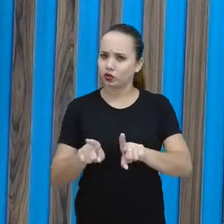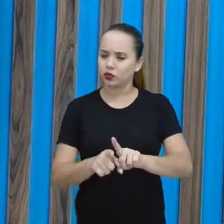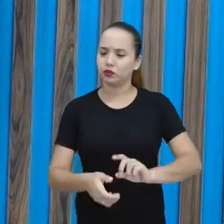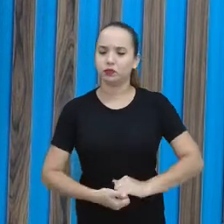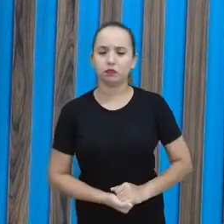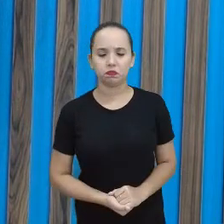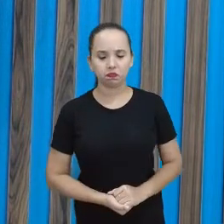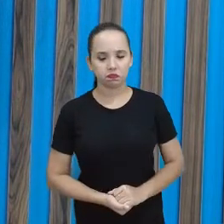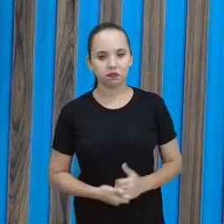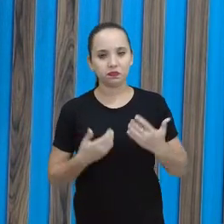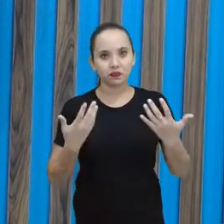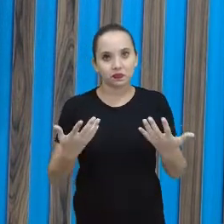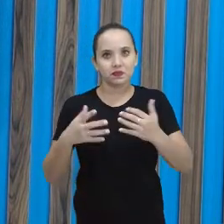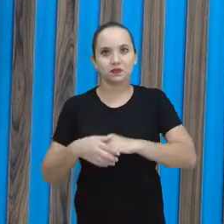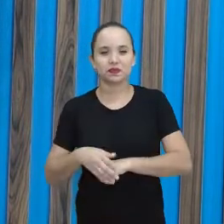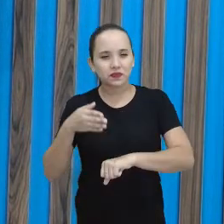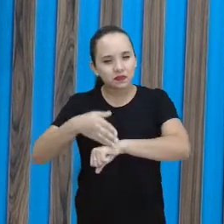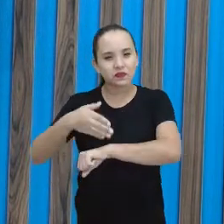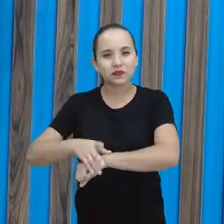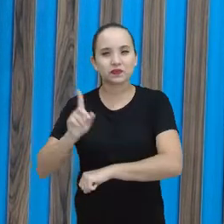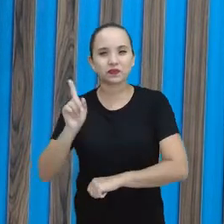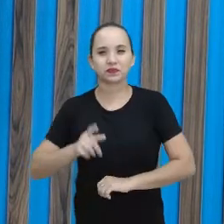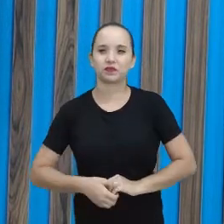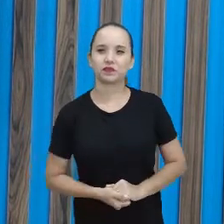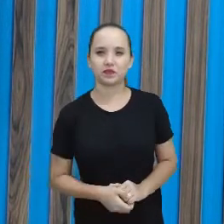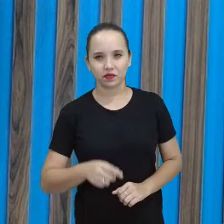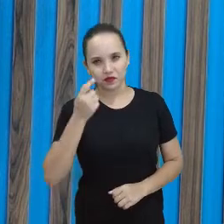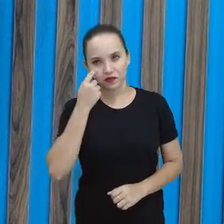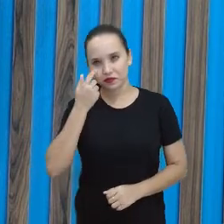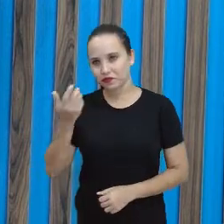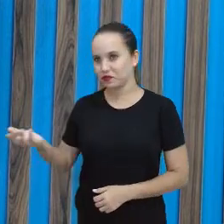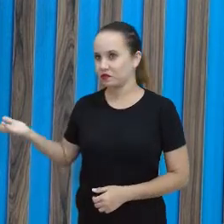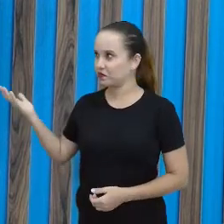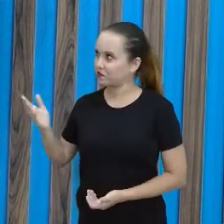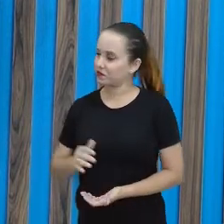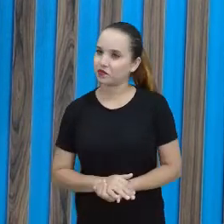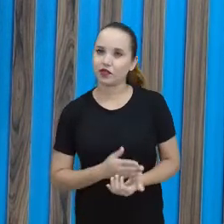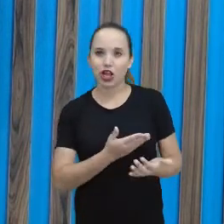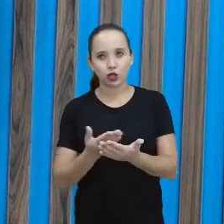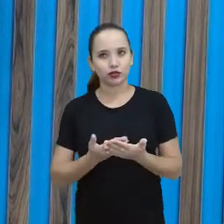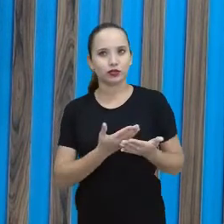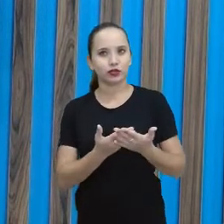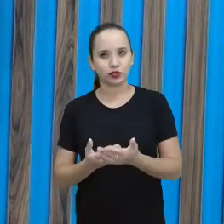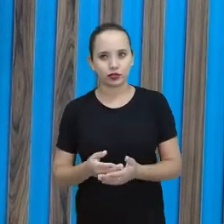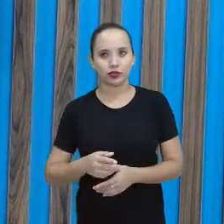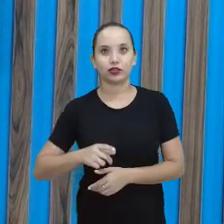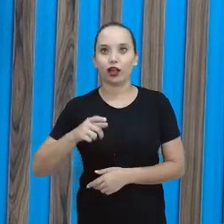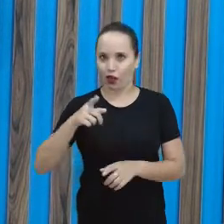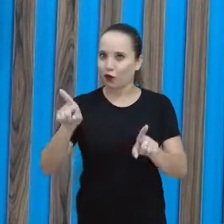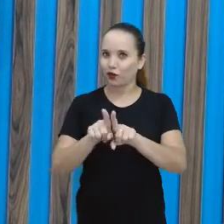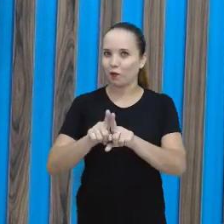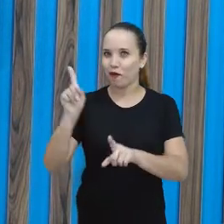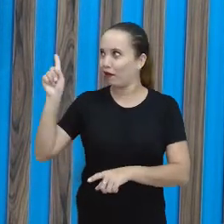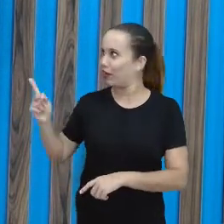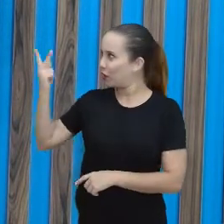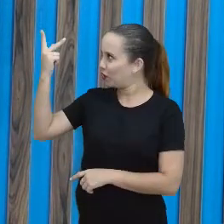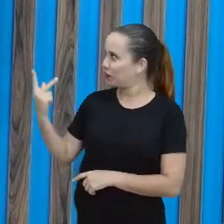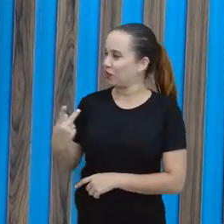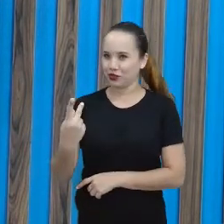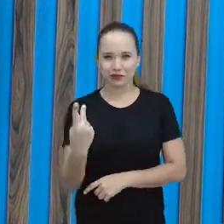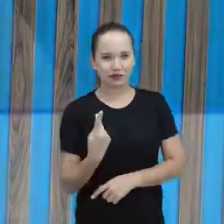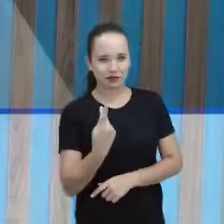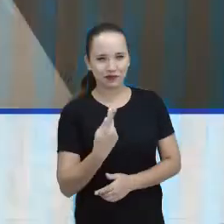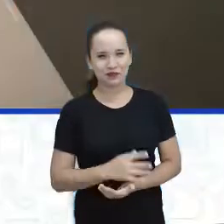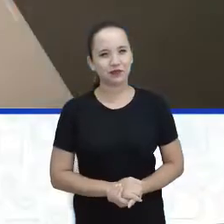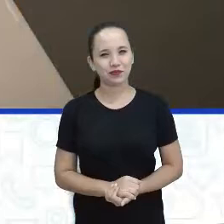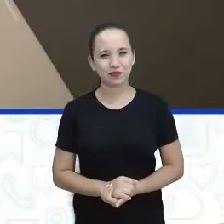tá bom? Então, acessem lá, olha aí, nossa aulinha. Inclusive, sou eu e Brielle aí. Joga aí na tela,